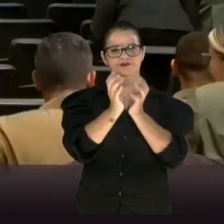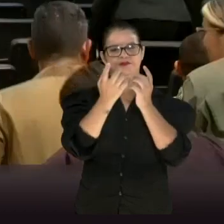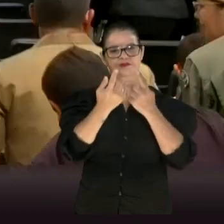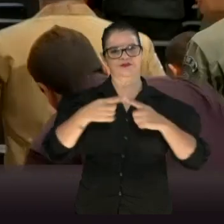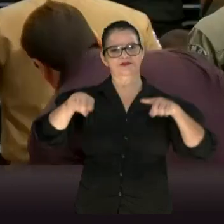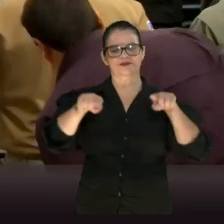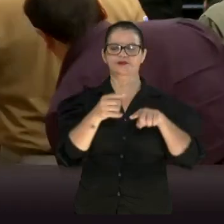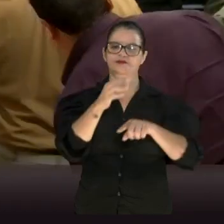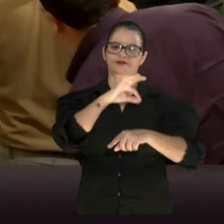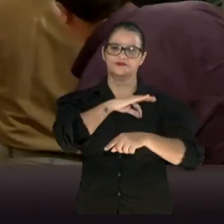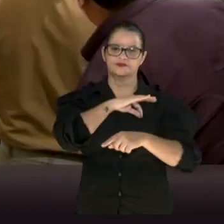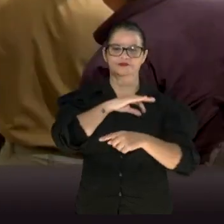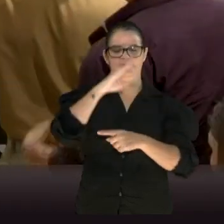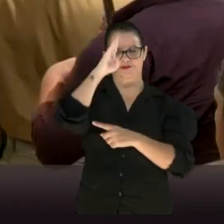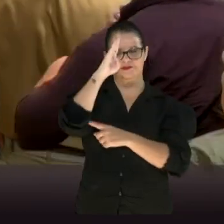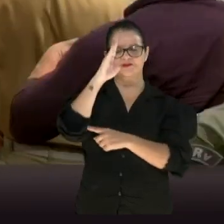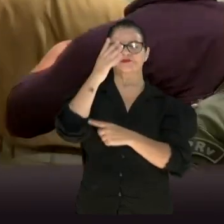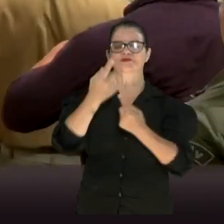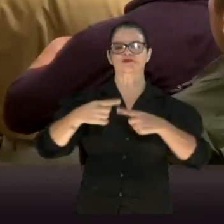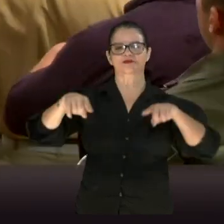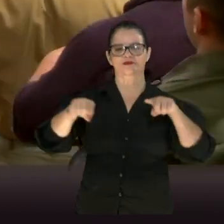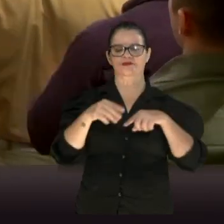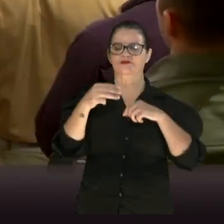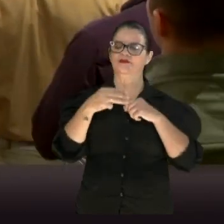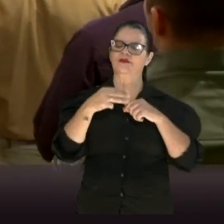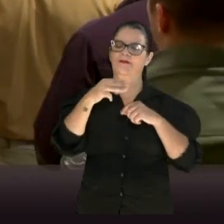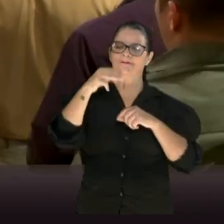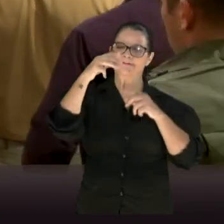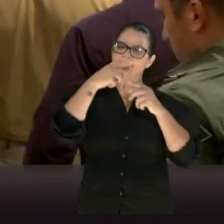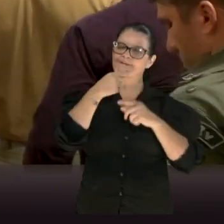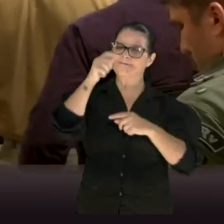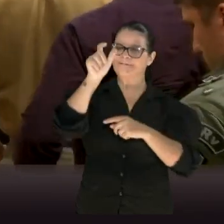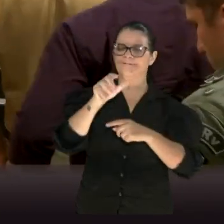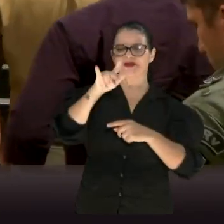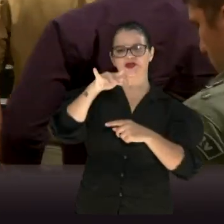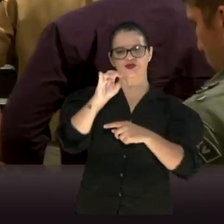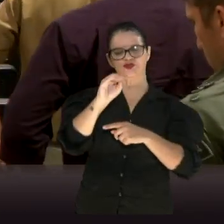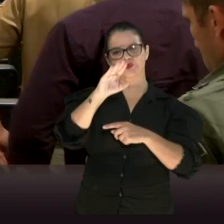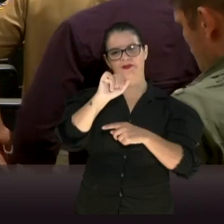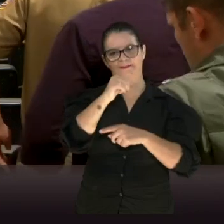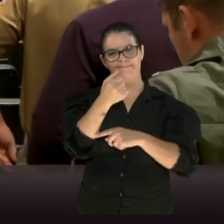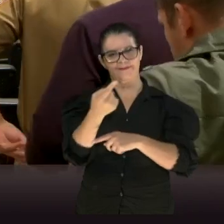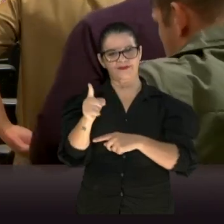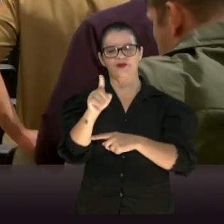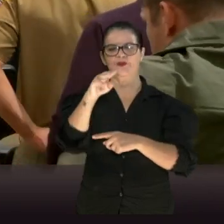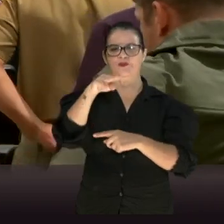da Polícia Militar, sob a regência do maestro Capitão Mozaniel.